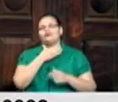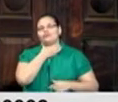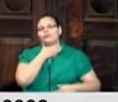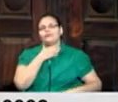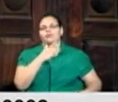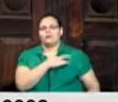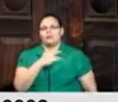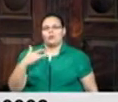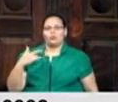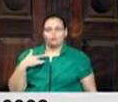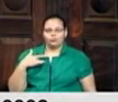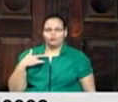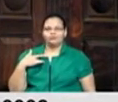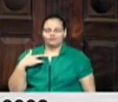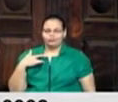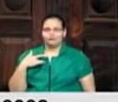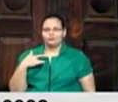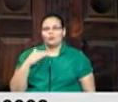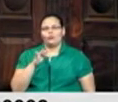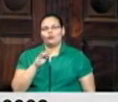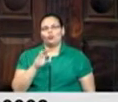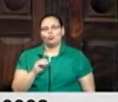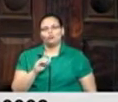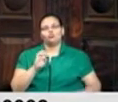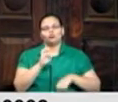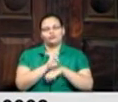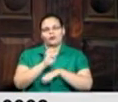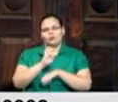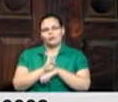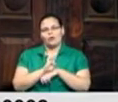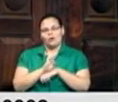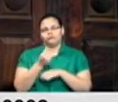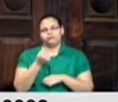Fundo Estadual da Saúde. Assim posto, senhor